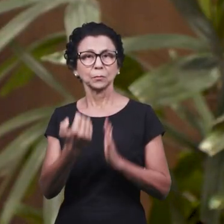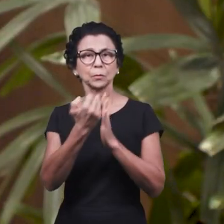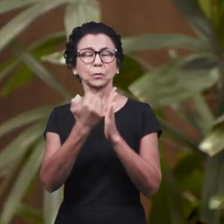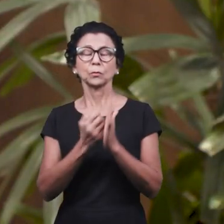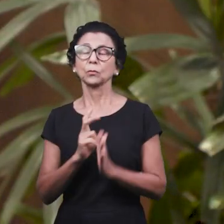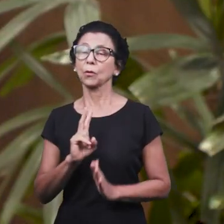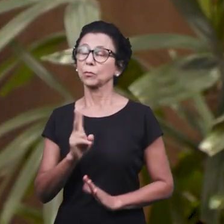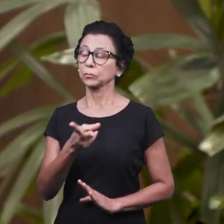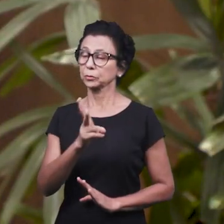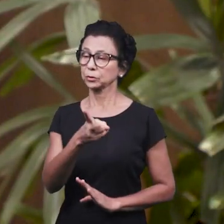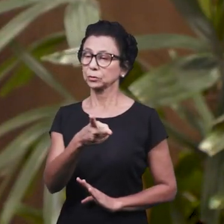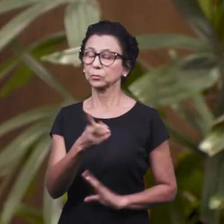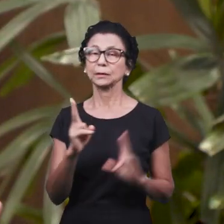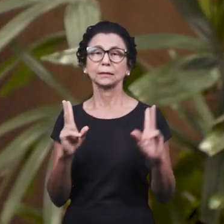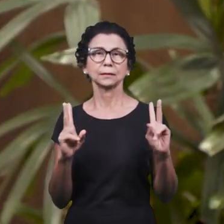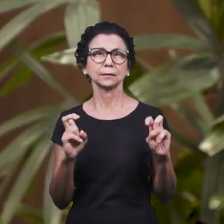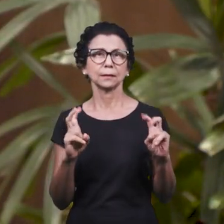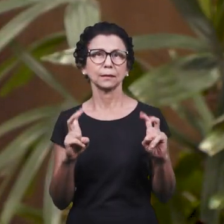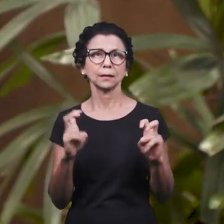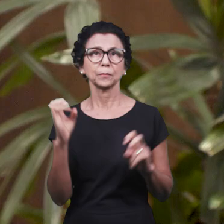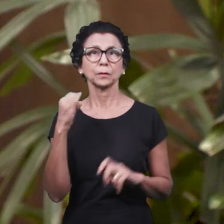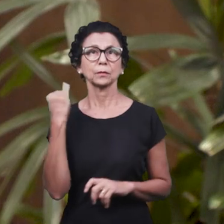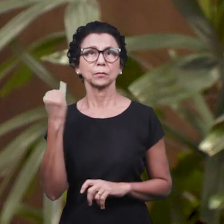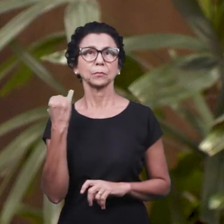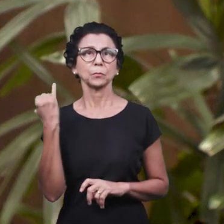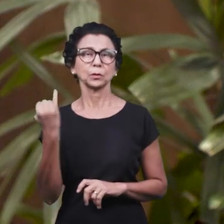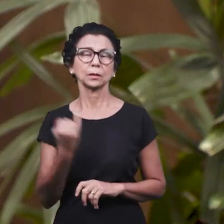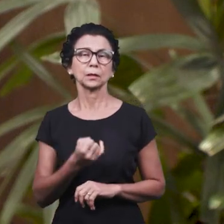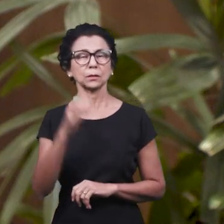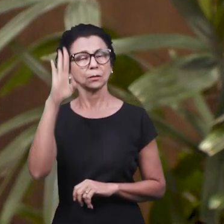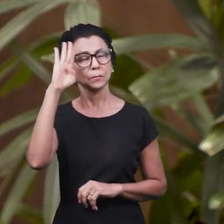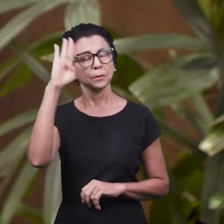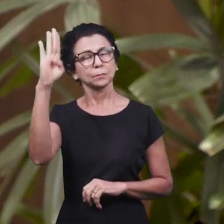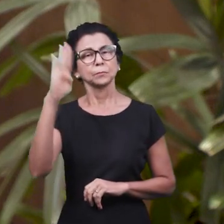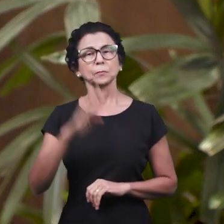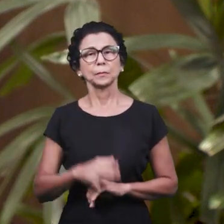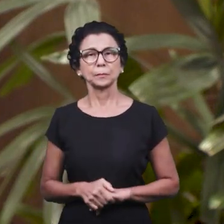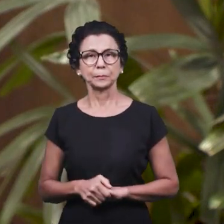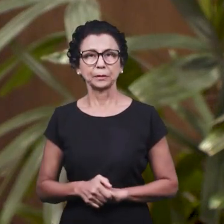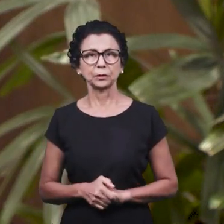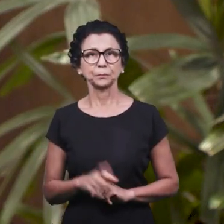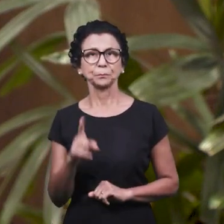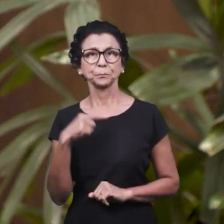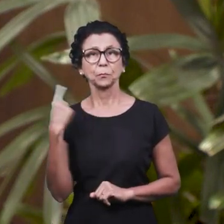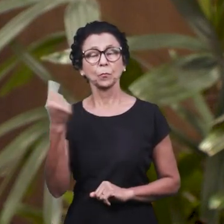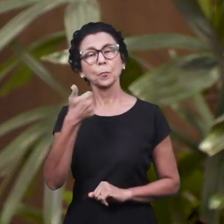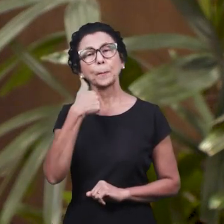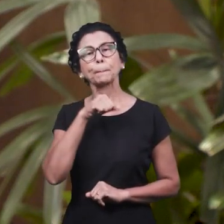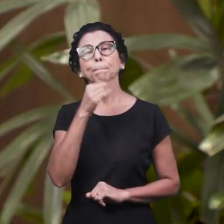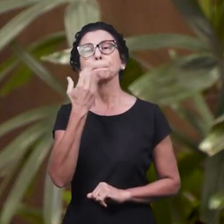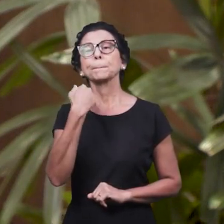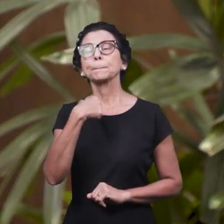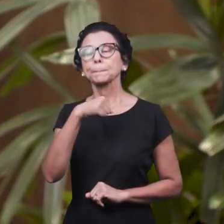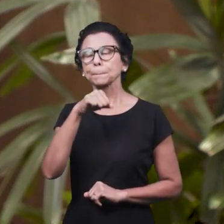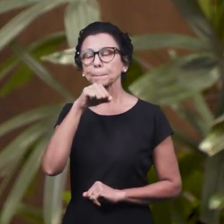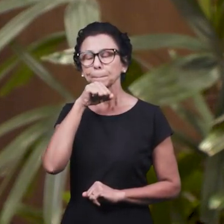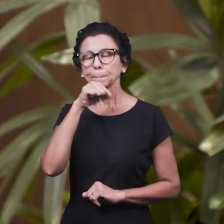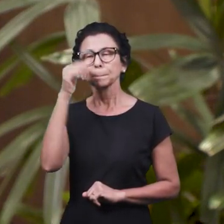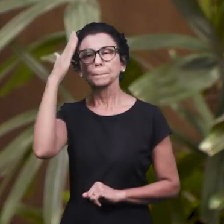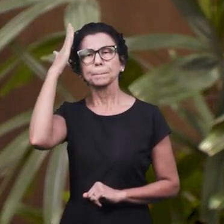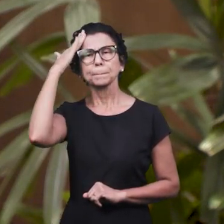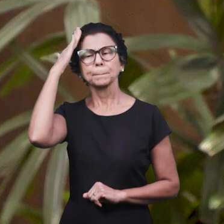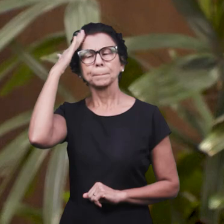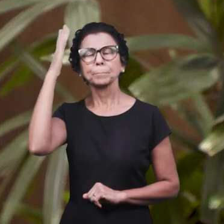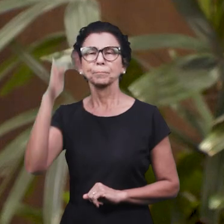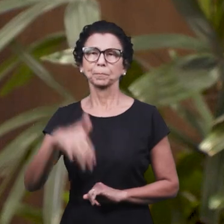continuar conversando sobre esse tema tão importante e principalmente para que nós, pais, possamos compreender